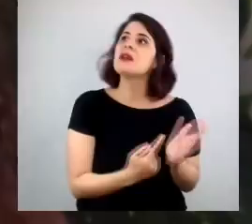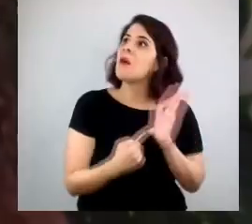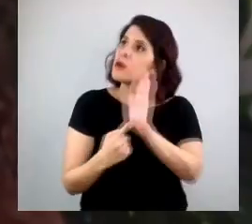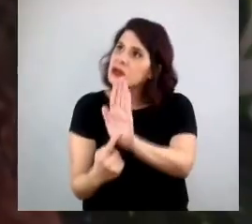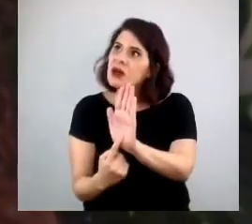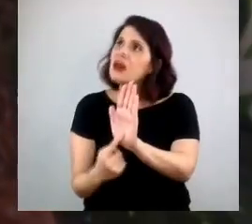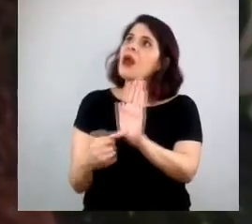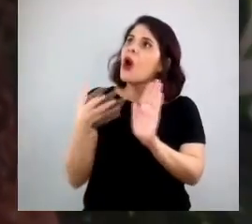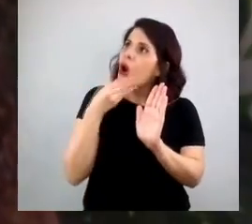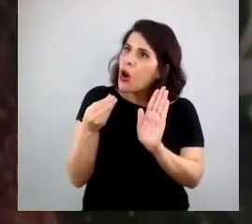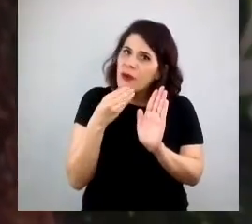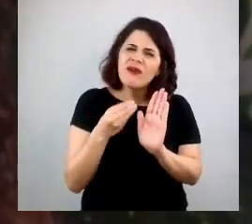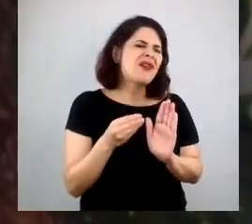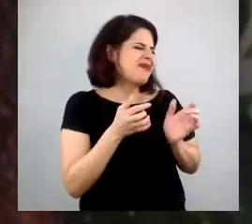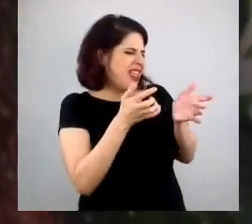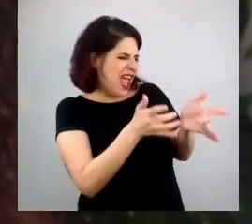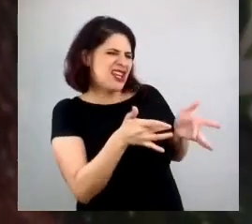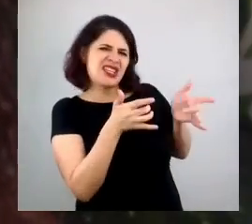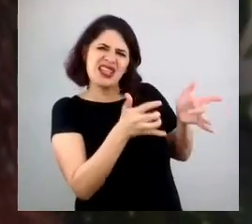deixa aí que depois vamos ler.